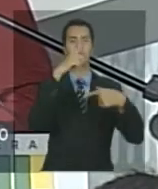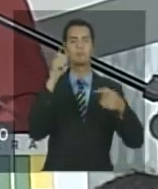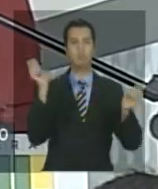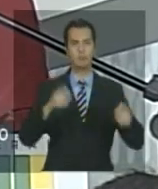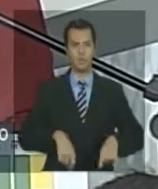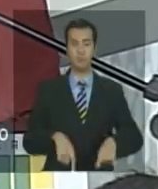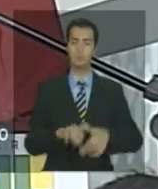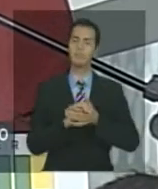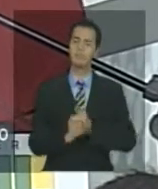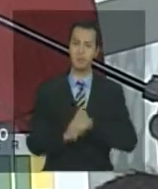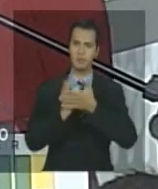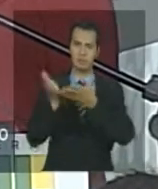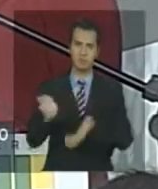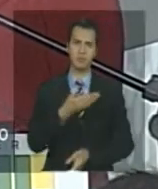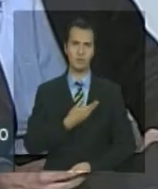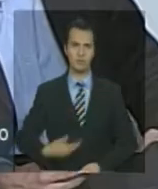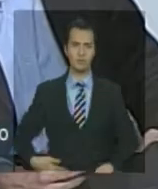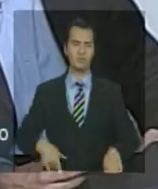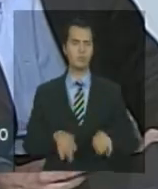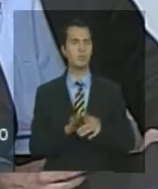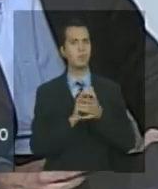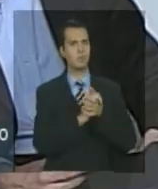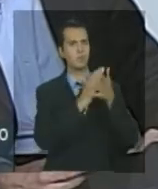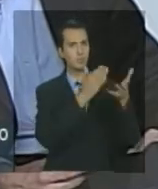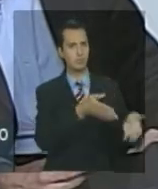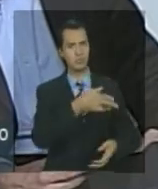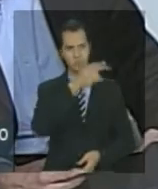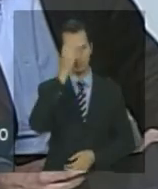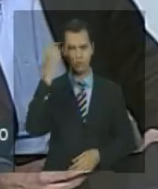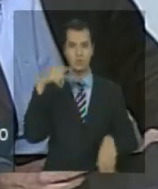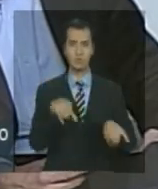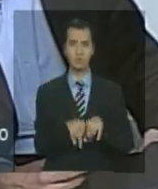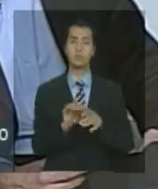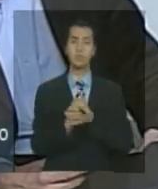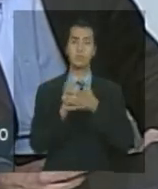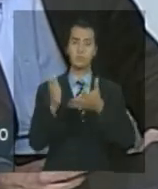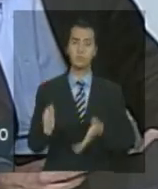vocês por isso, parabéns também pelo Renda Melhor Jovem.